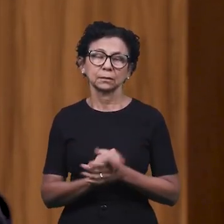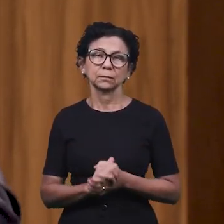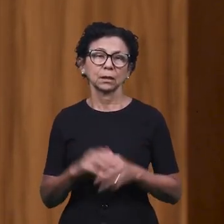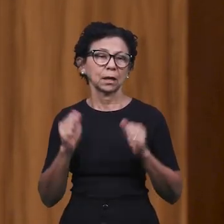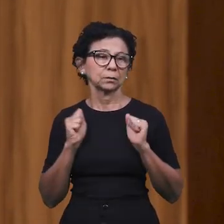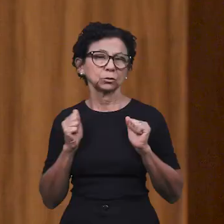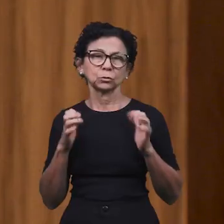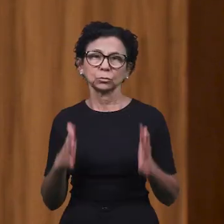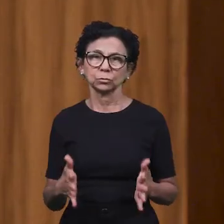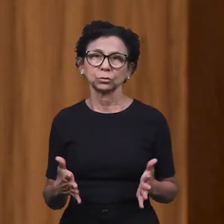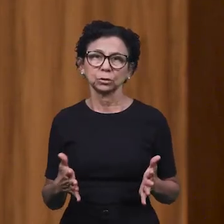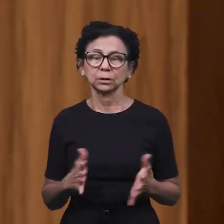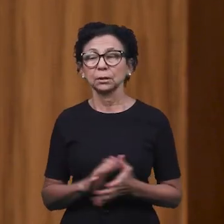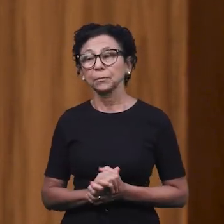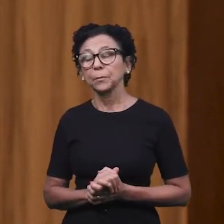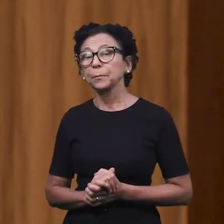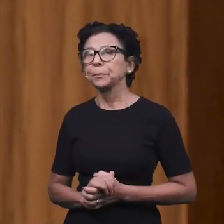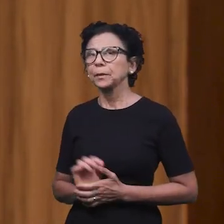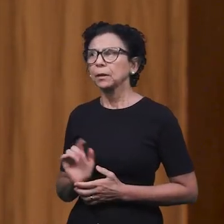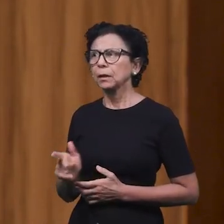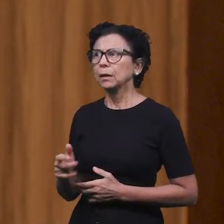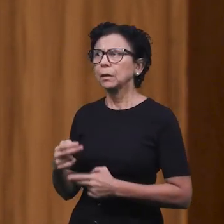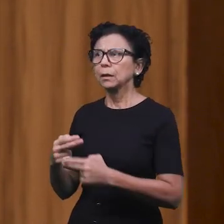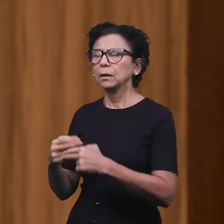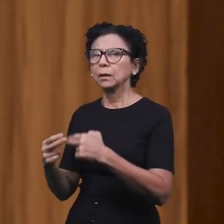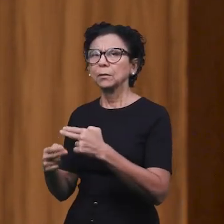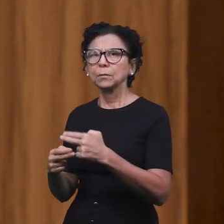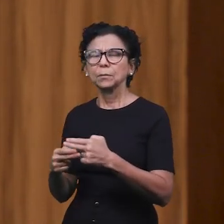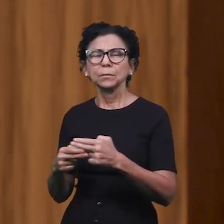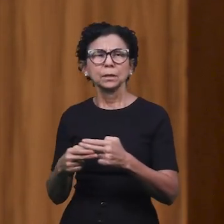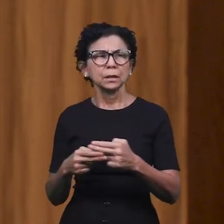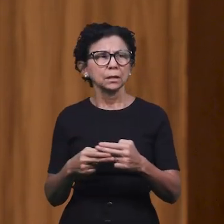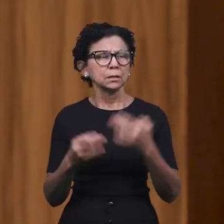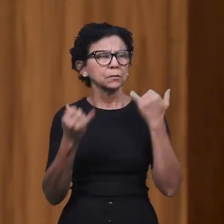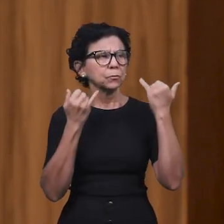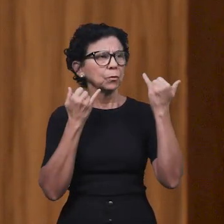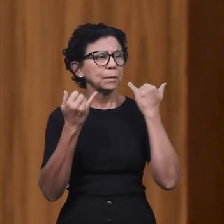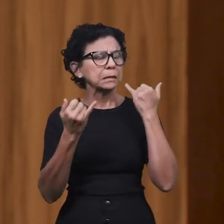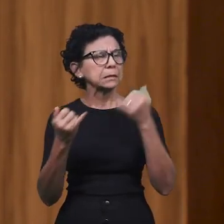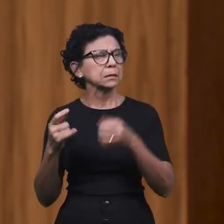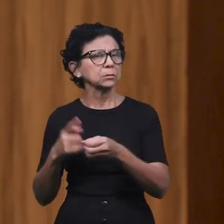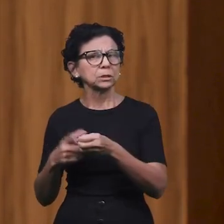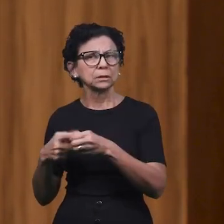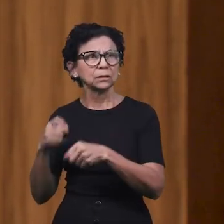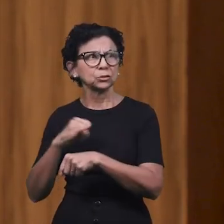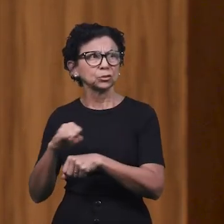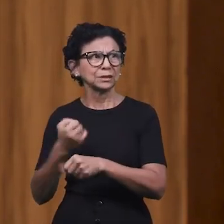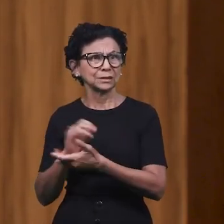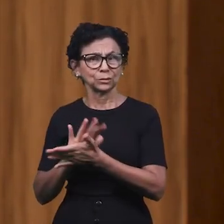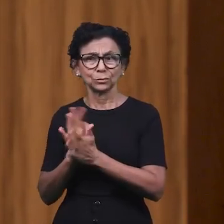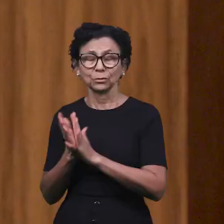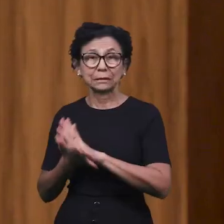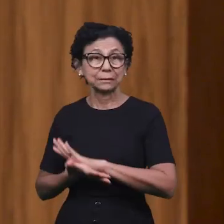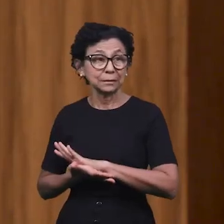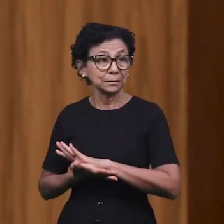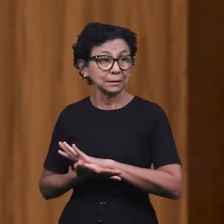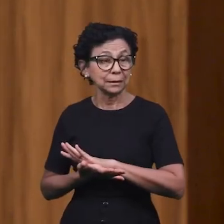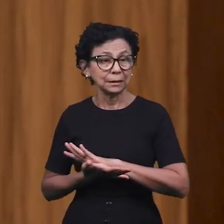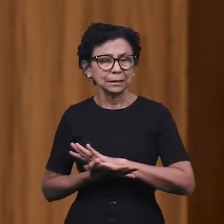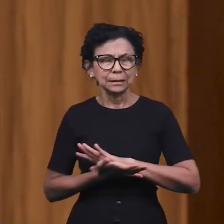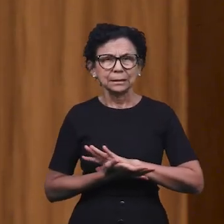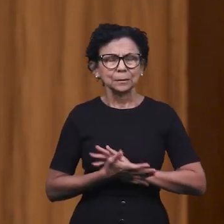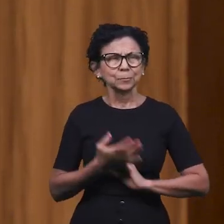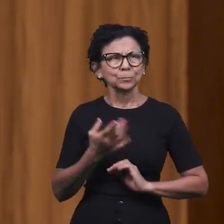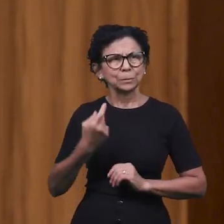proatividade. Neemias ficou sabendo de algo que estava acontecendo e ele tomou uma iniciativa de, vamos dizer assim, ir